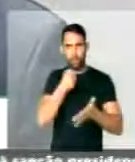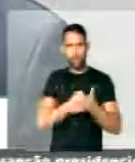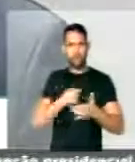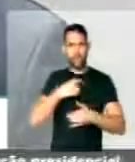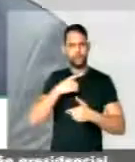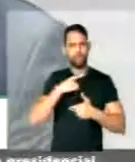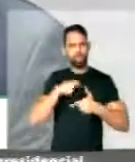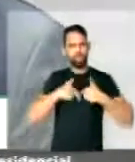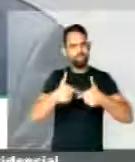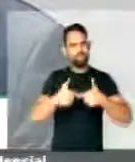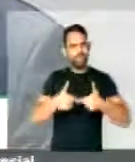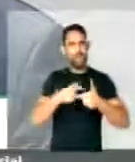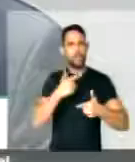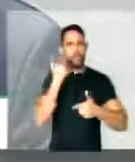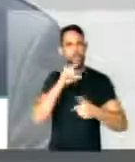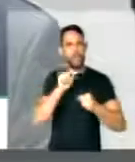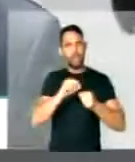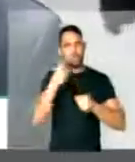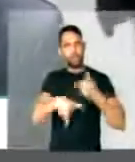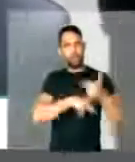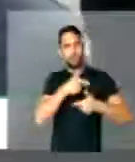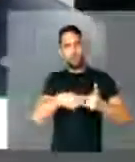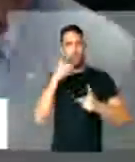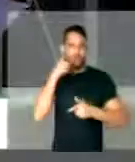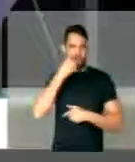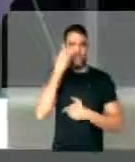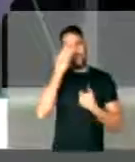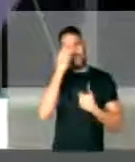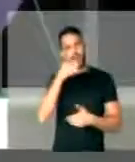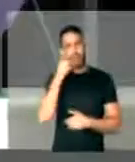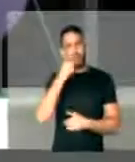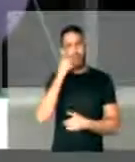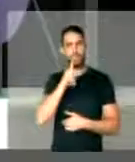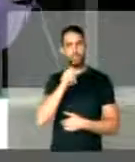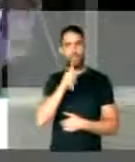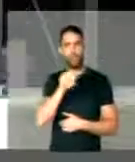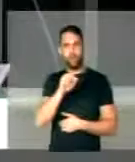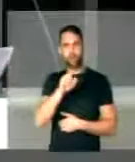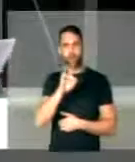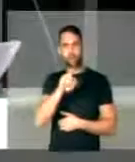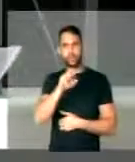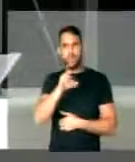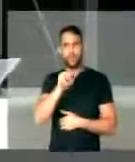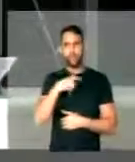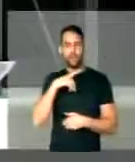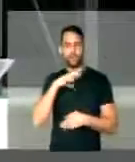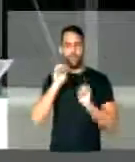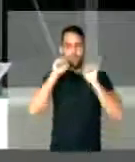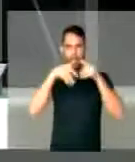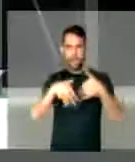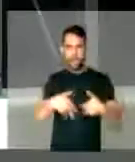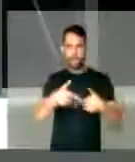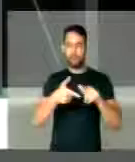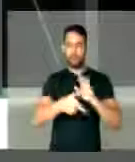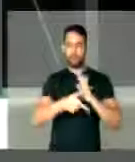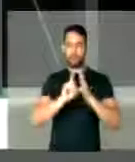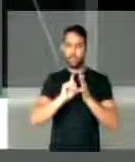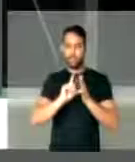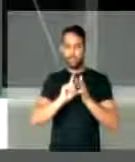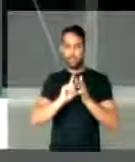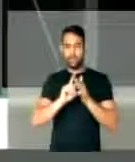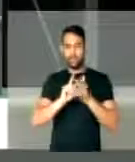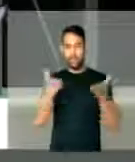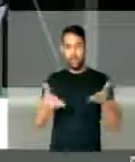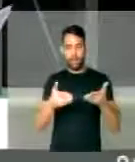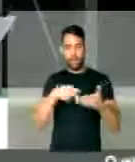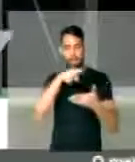lucidez com que exerce o vosso mandato. Obrigada, deputado Paulo Teixeira. E eu quero concluir, mas antes,